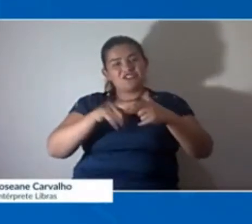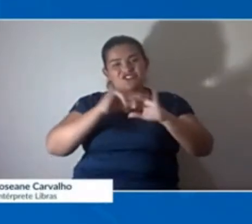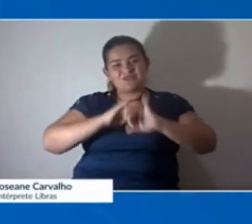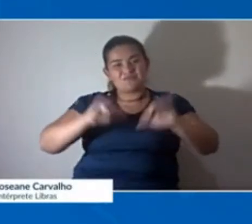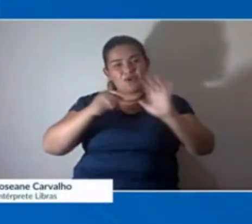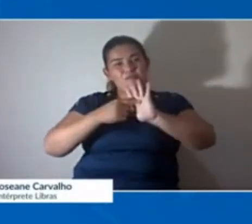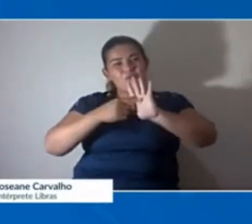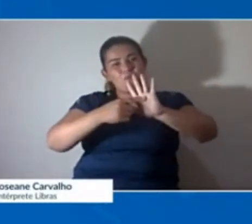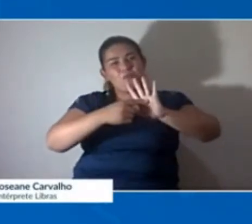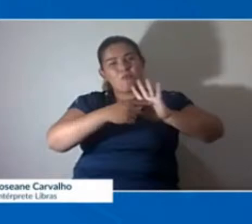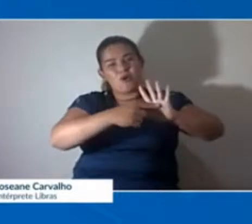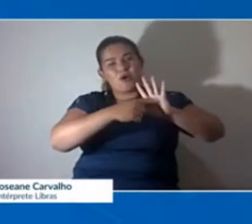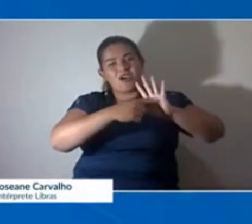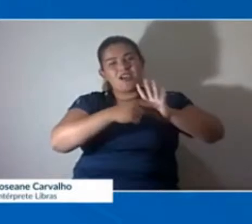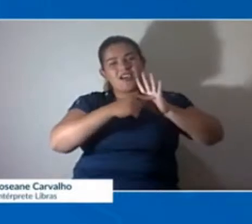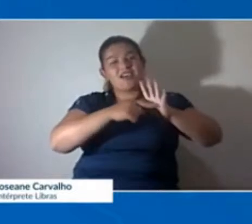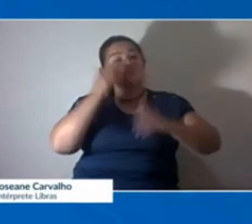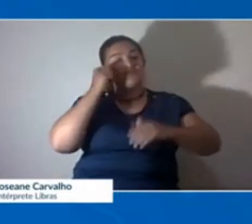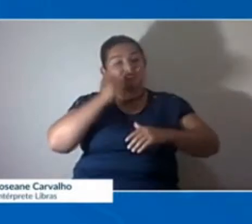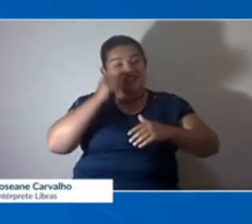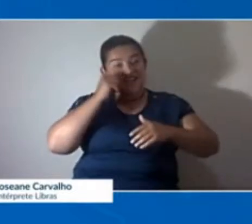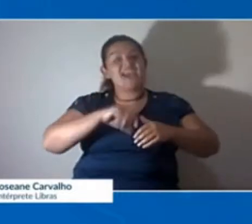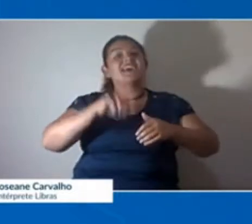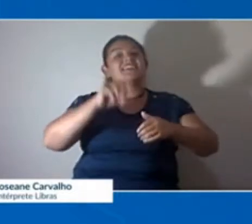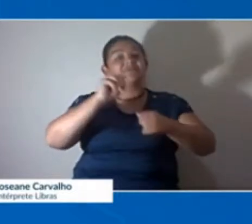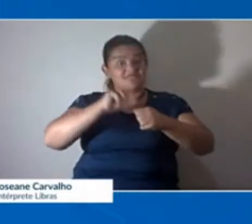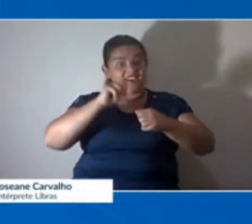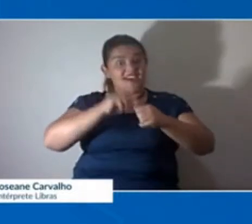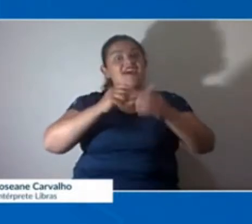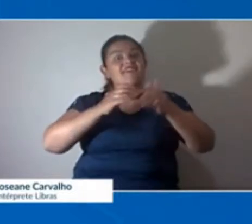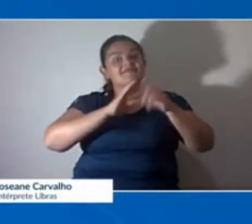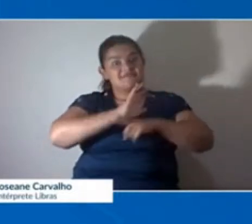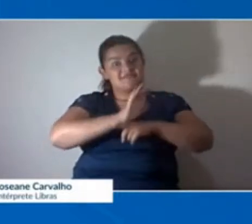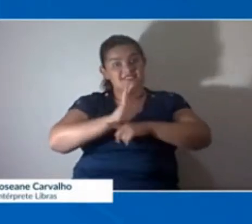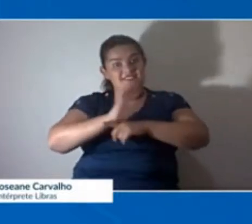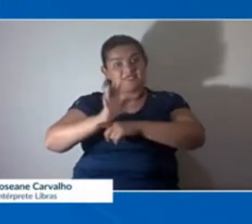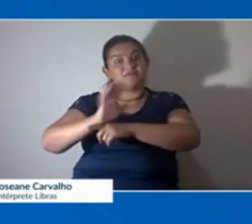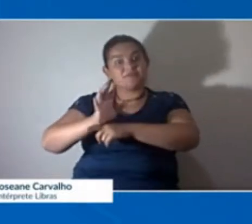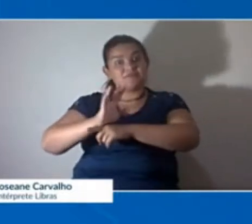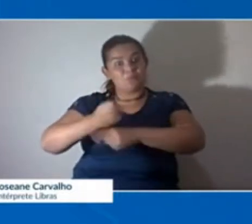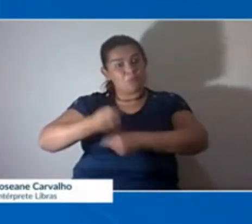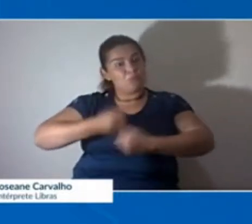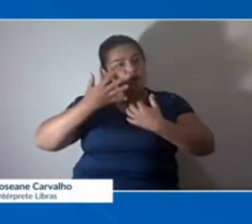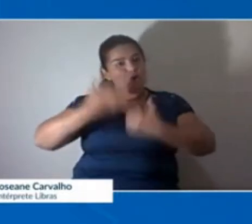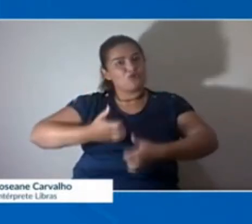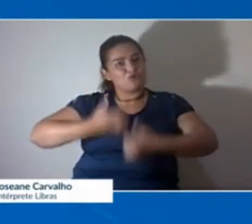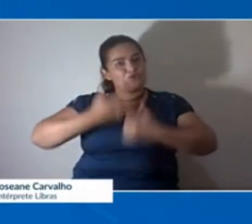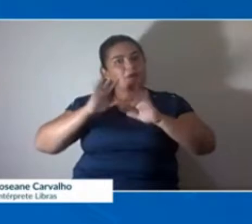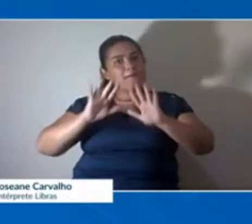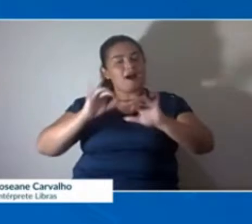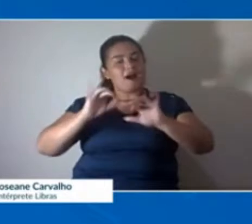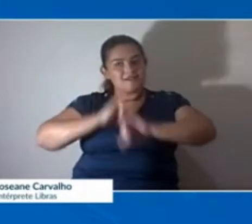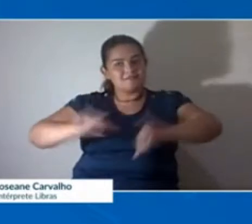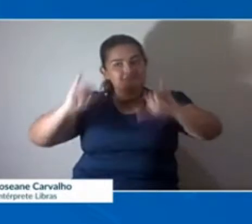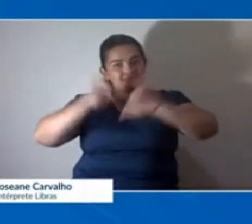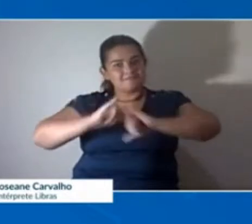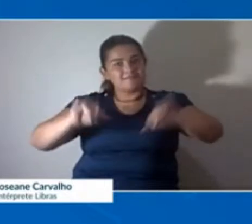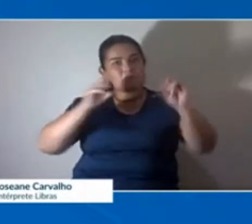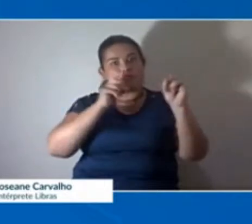mulheres fazem cinema, não é? Mas a comercialização, a distribuição e comercialização de seus